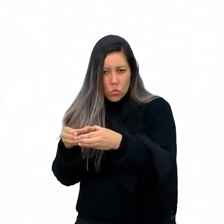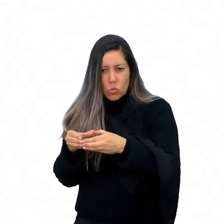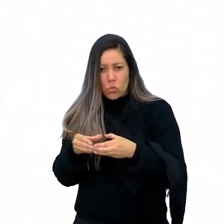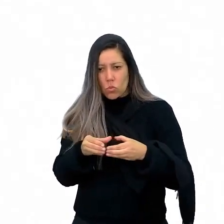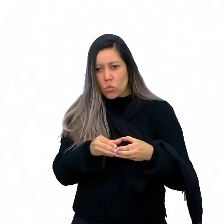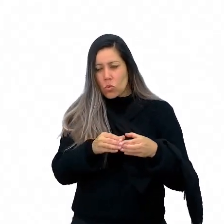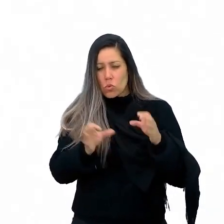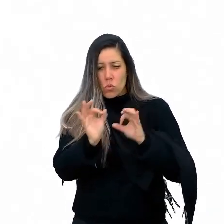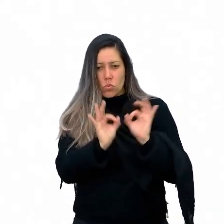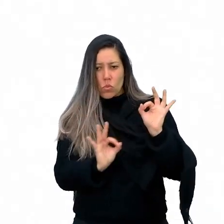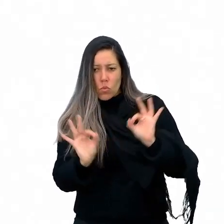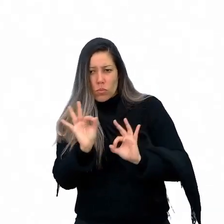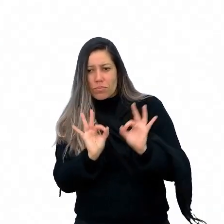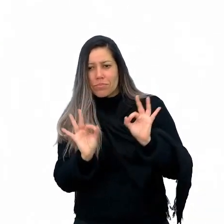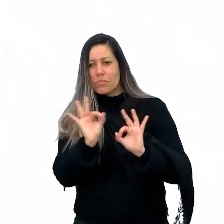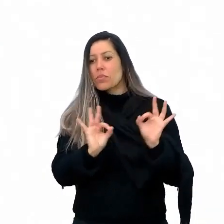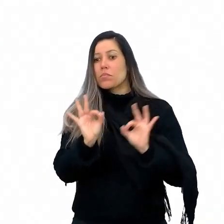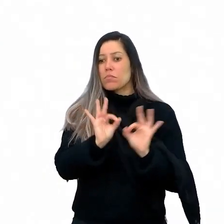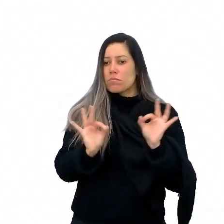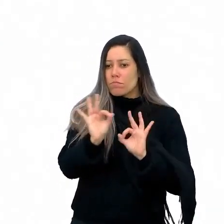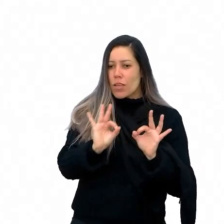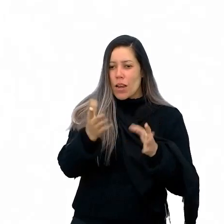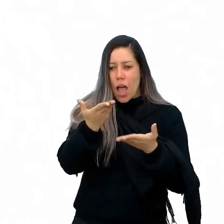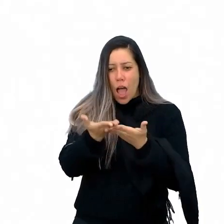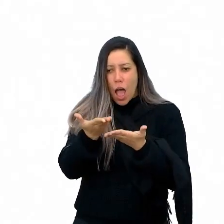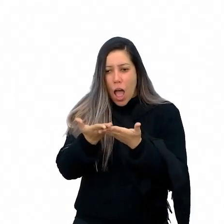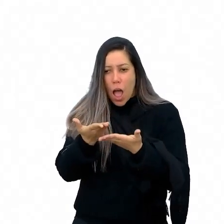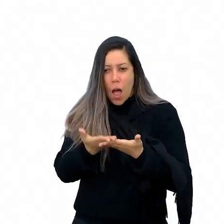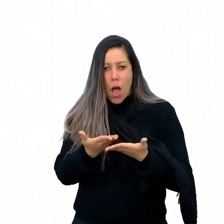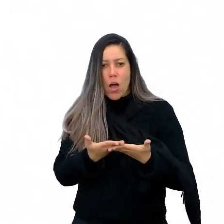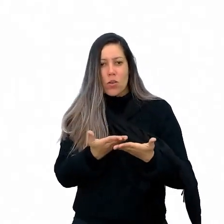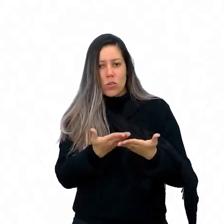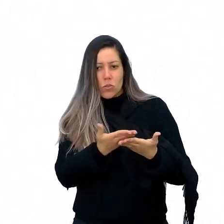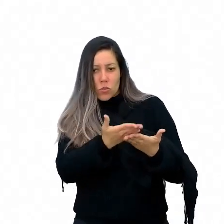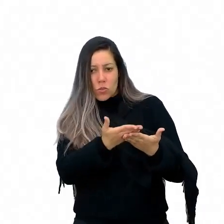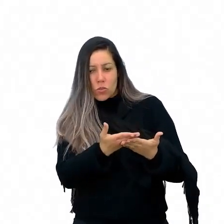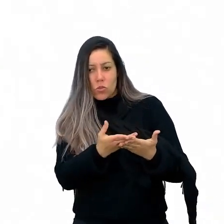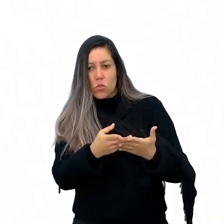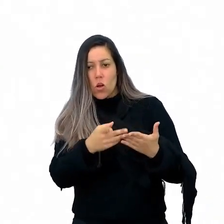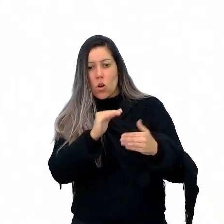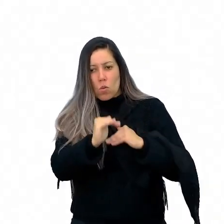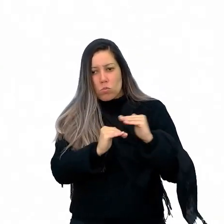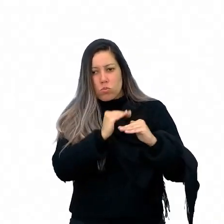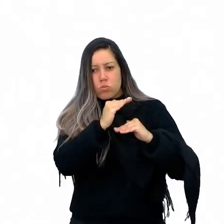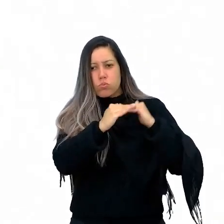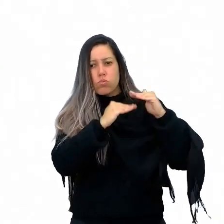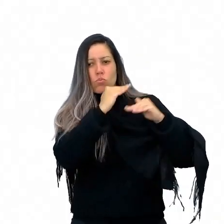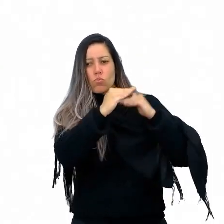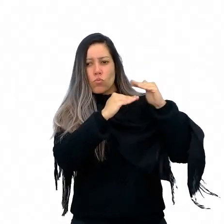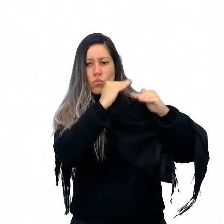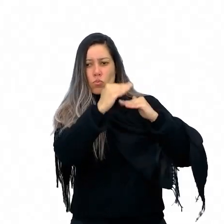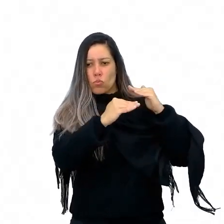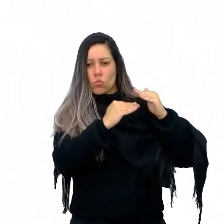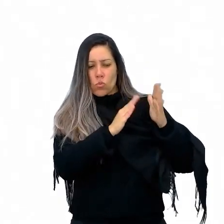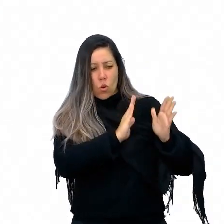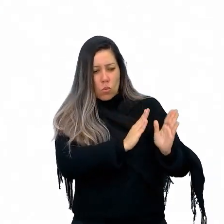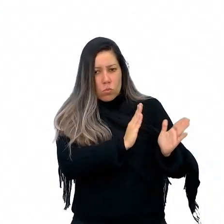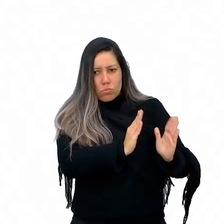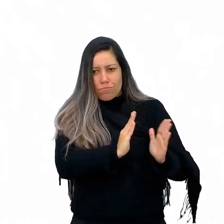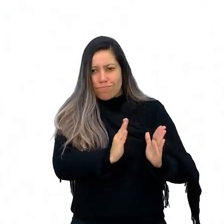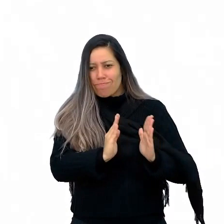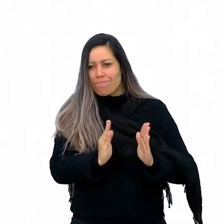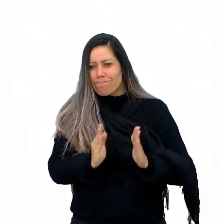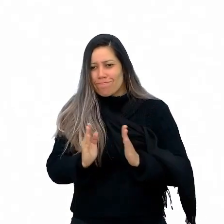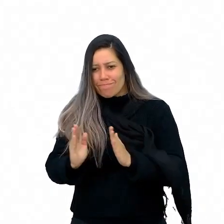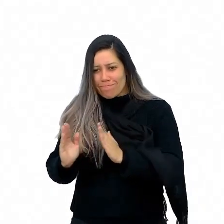né, preparar, efetuar o planejamento, né, do desenvolvimento das sequências de atividades do material